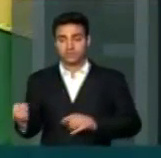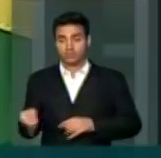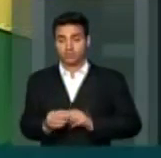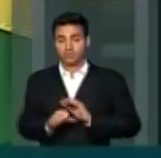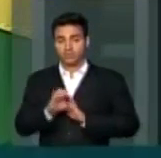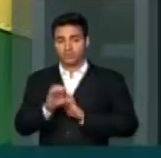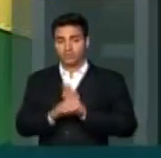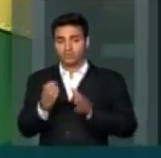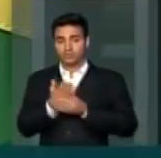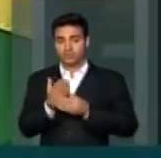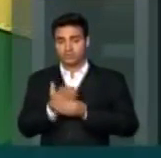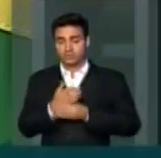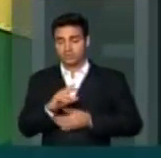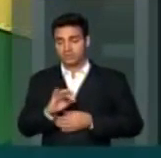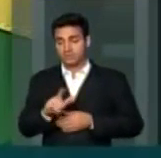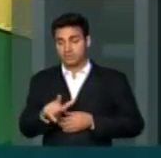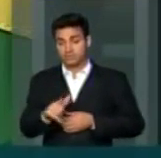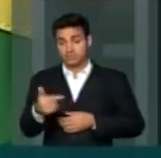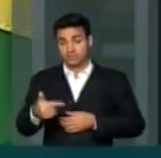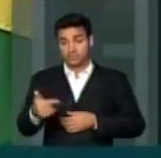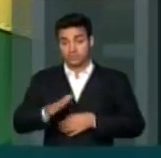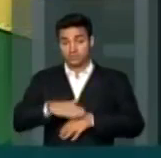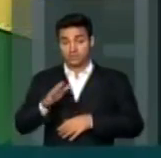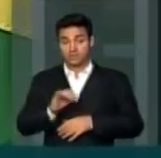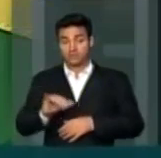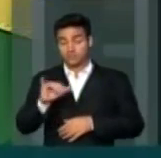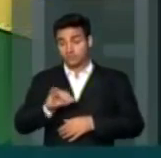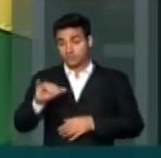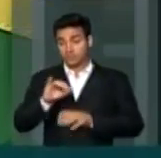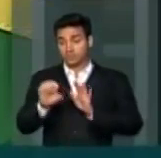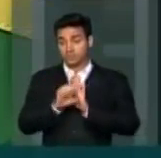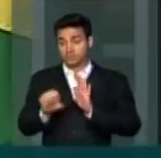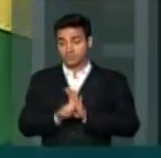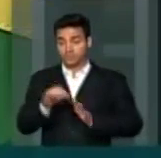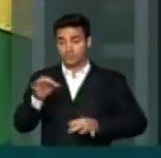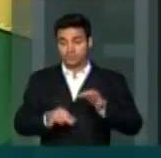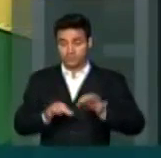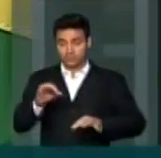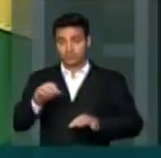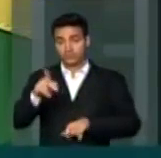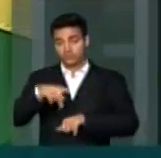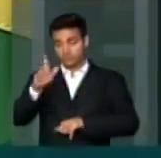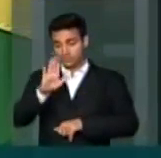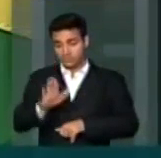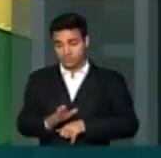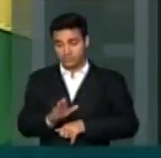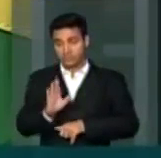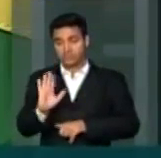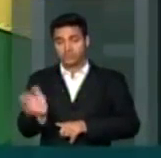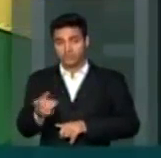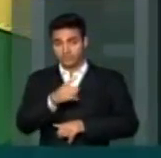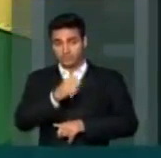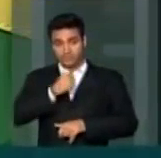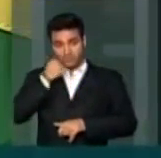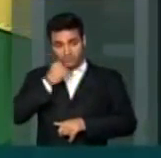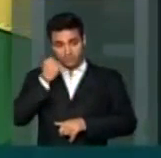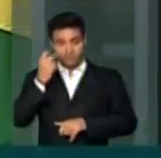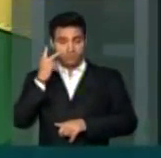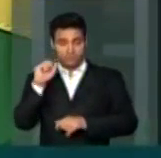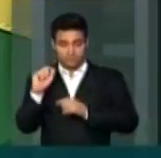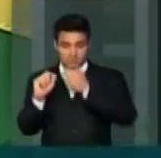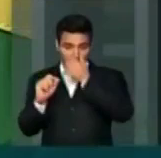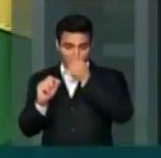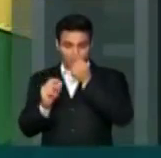Processo Civil, o segundo mais importante estatuto jurídico da nação que a Câmara Federal entregou este ano ao Senado para ultimar a